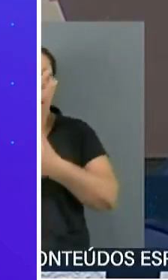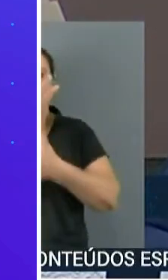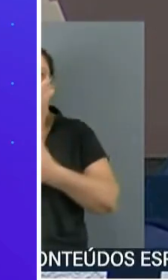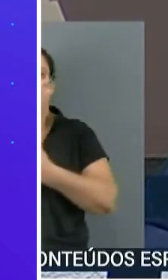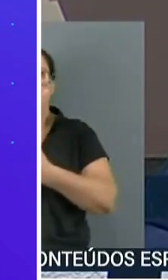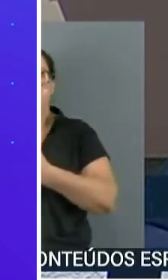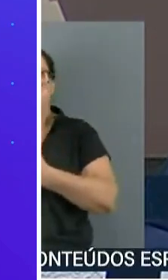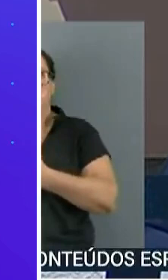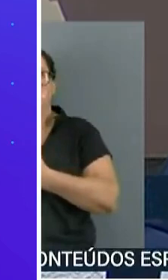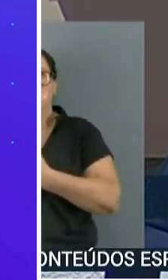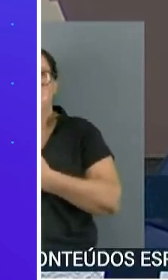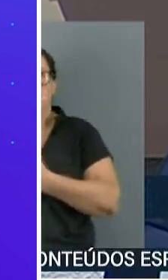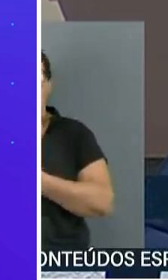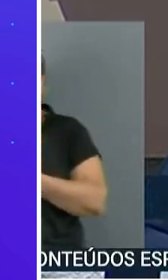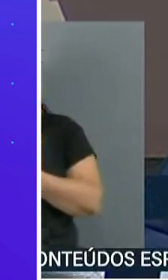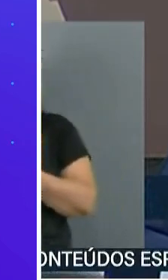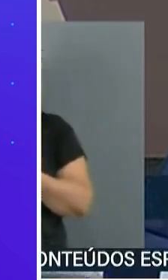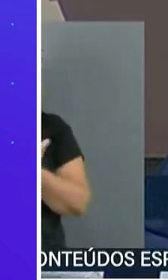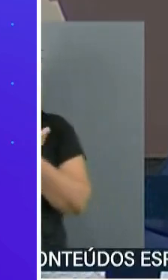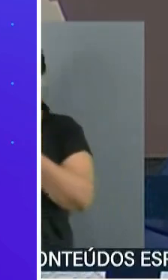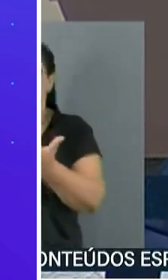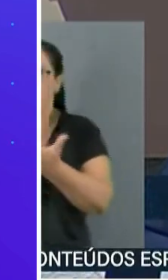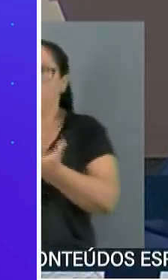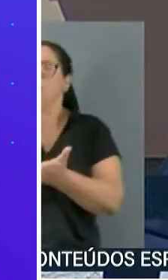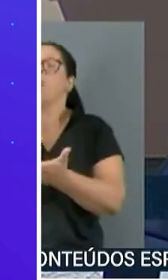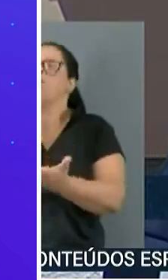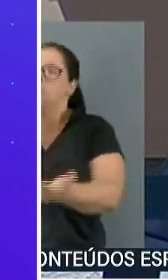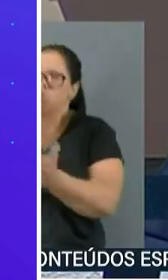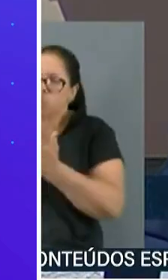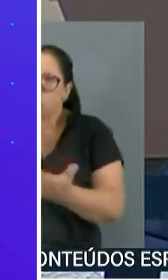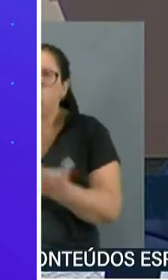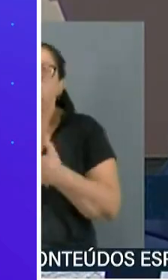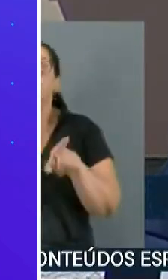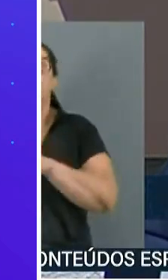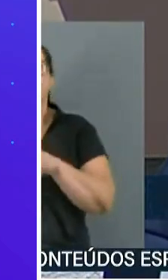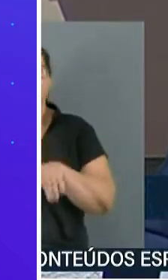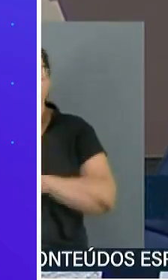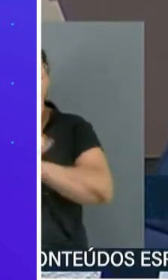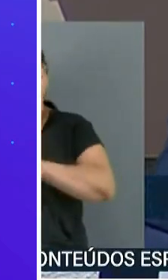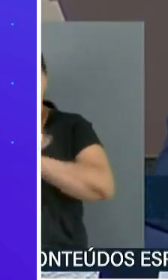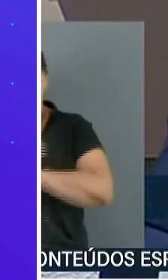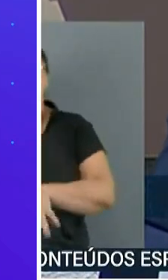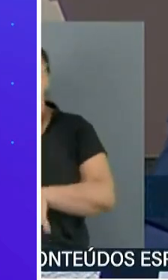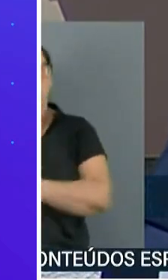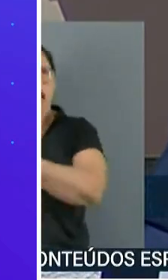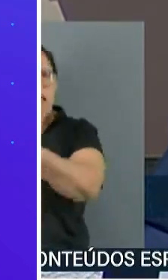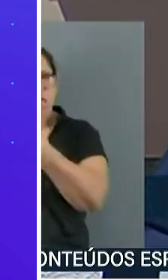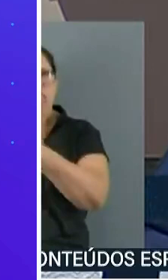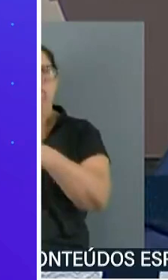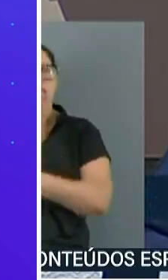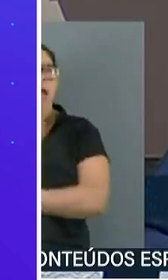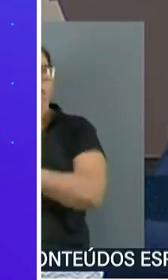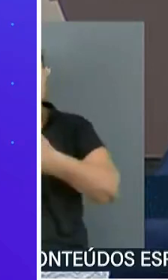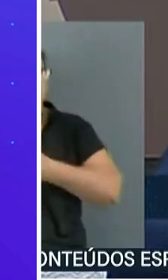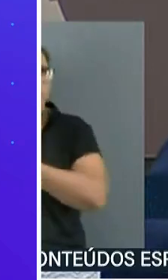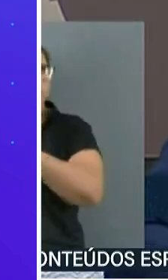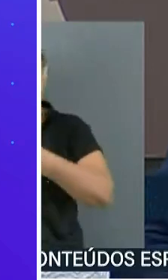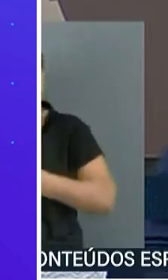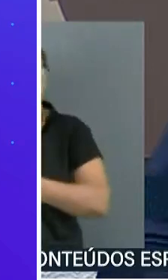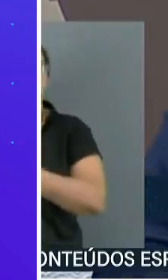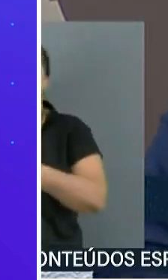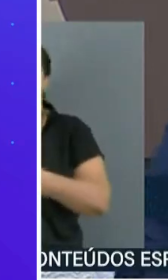diferença de tratamento entre os dois que perdurou ao longo do do da sessão da ccj do